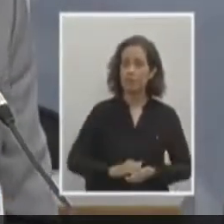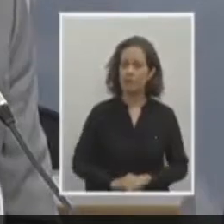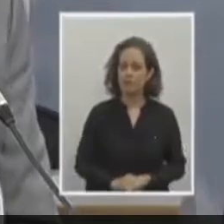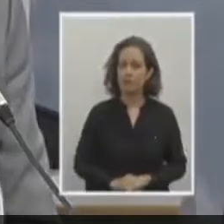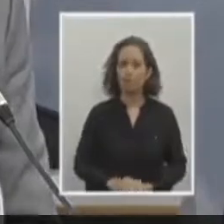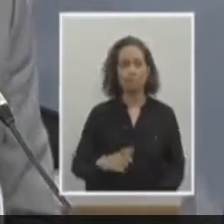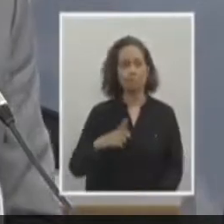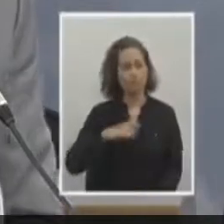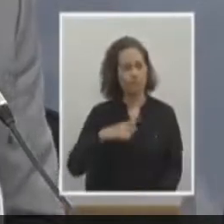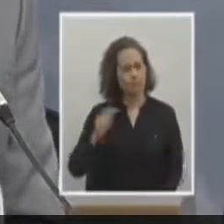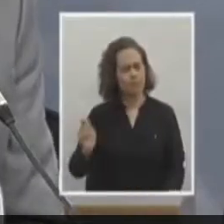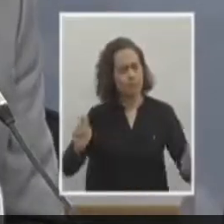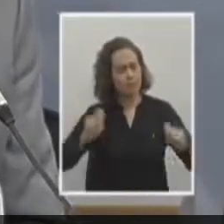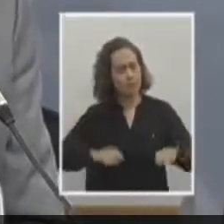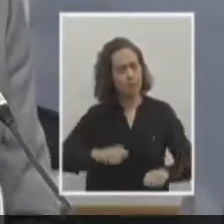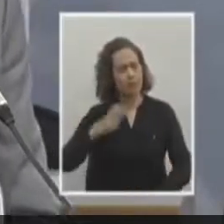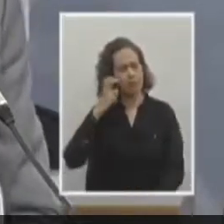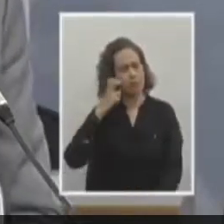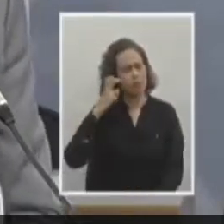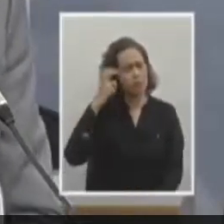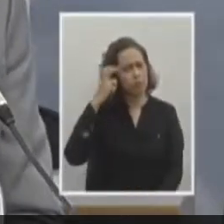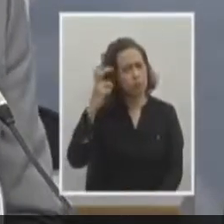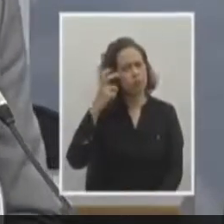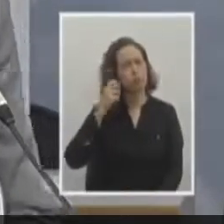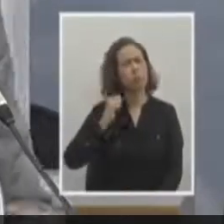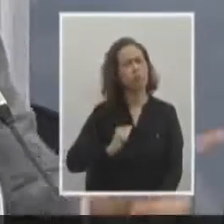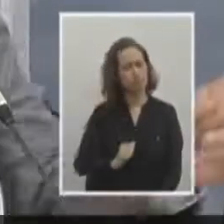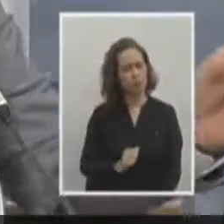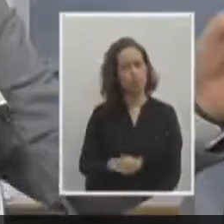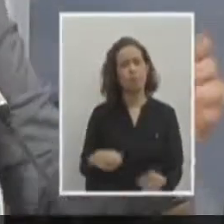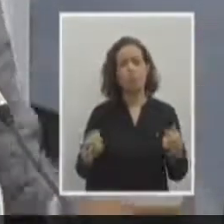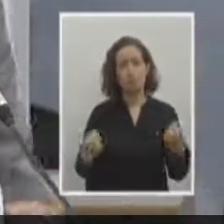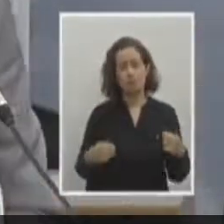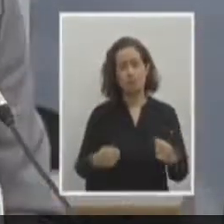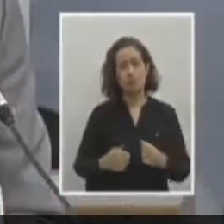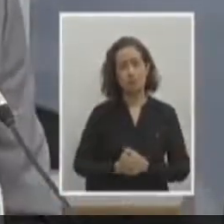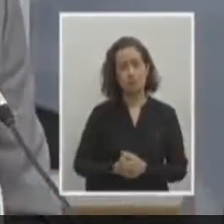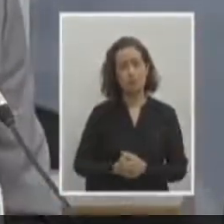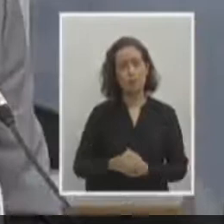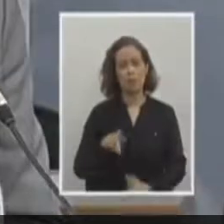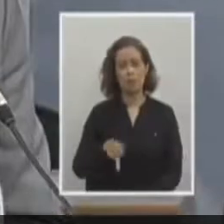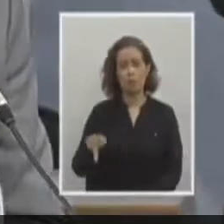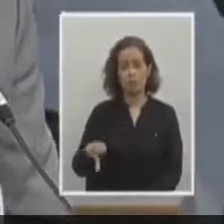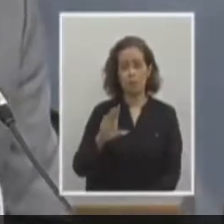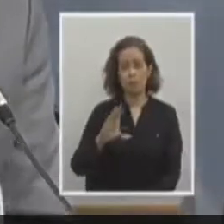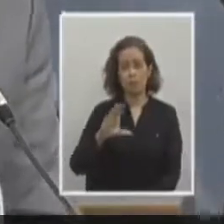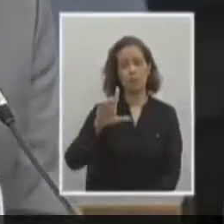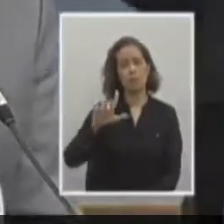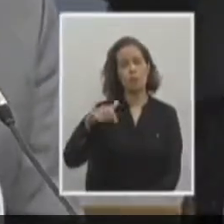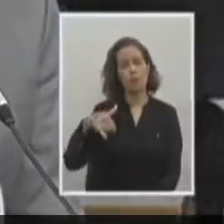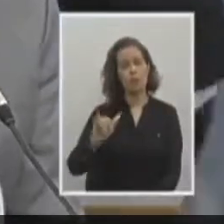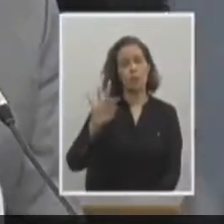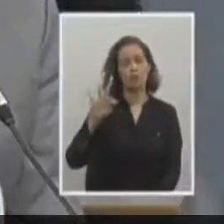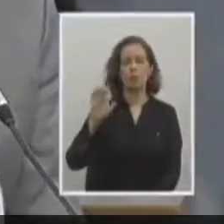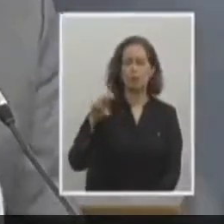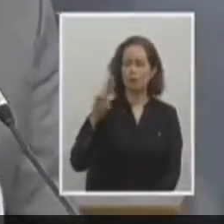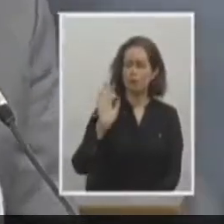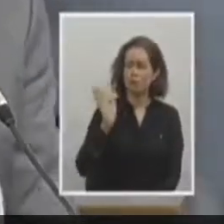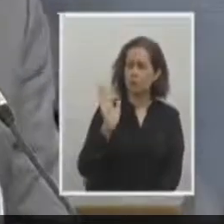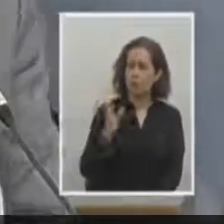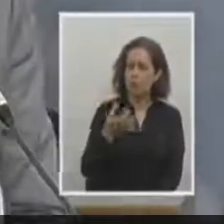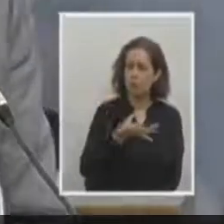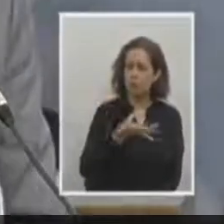habilidade, ter a inteligência, ter a capacidade, aquilo que o professor Cleiton disse. Ele foi pesquisar